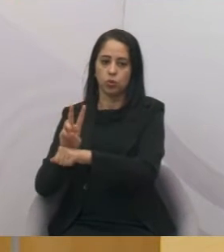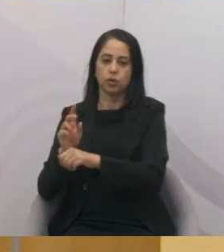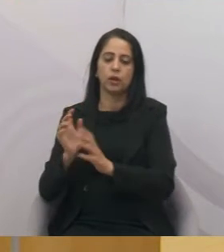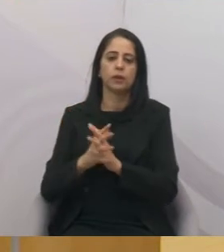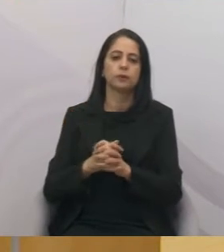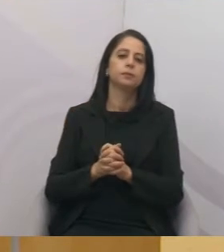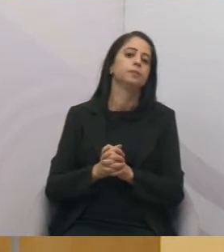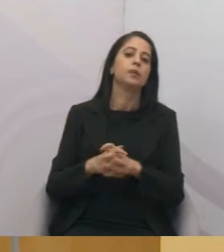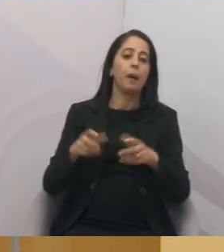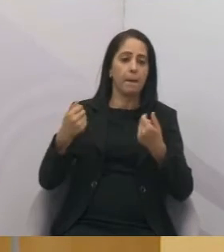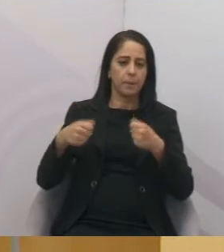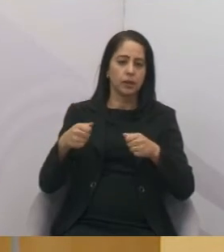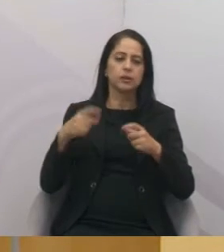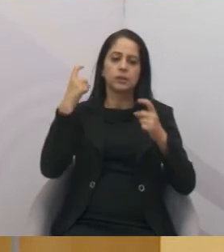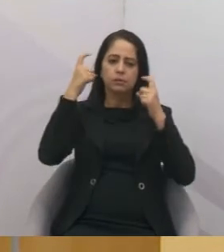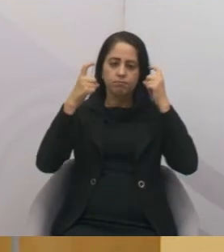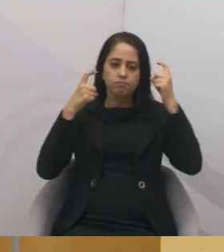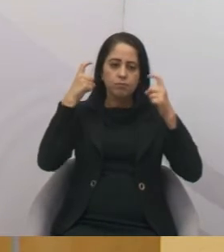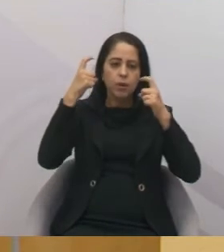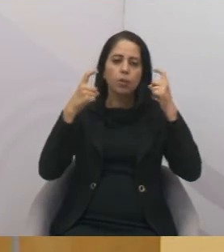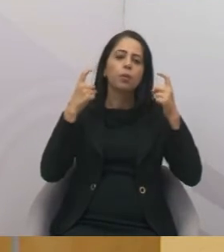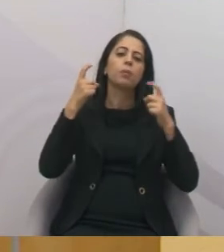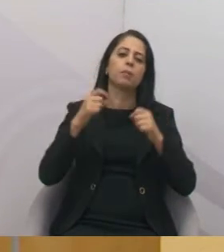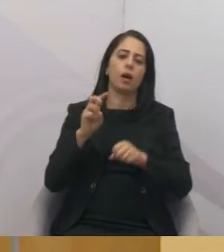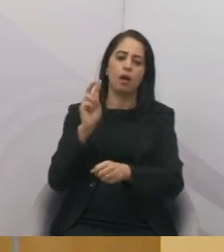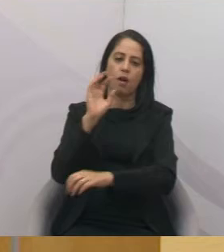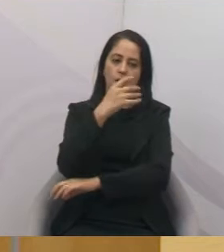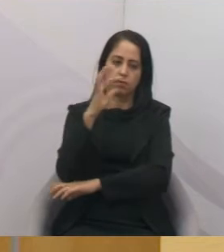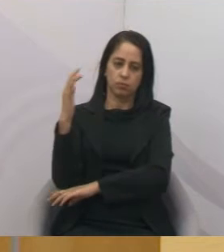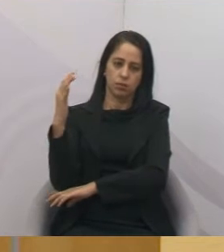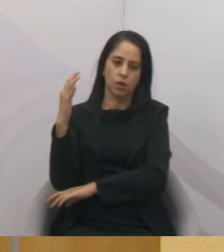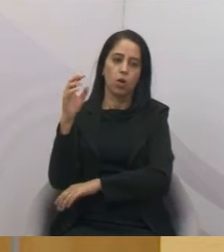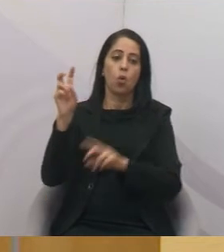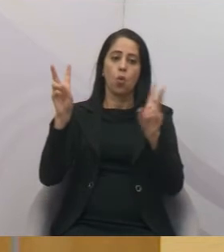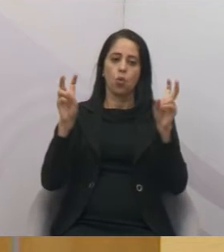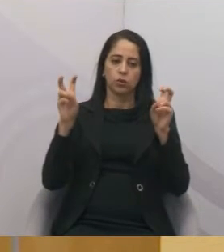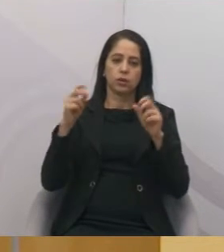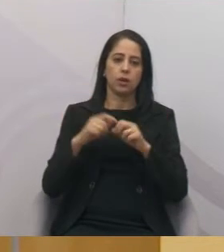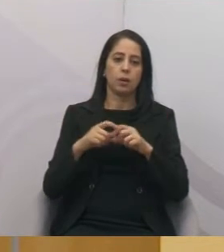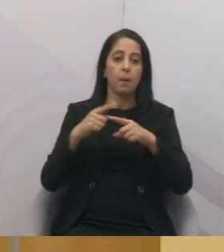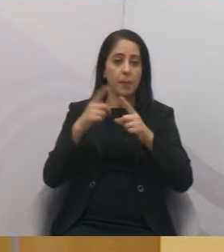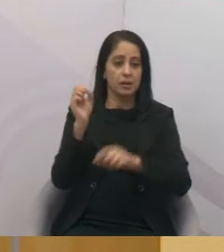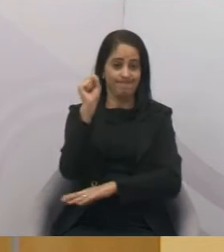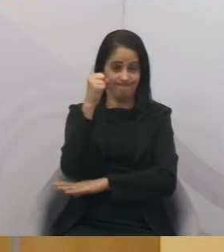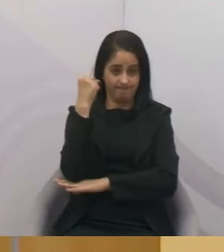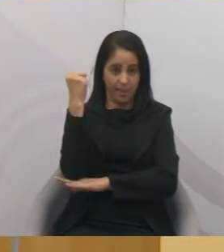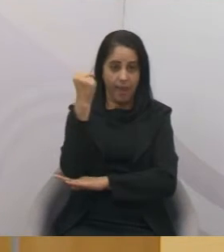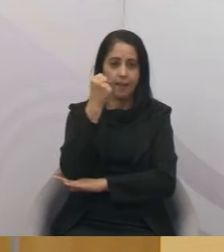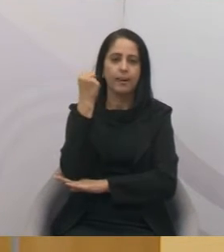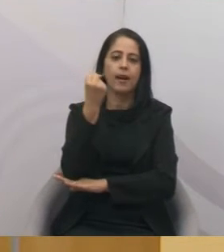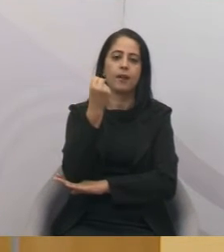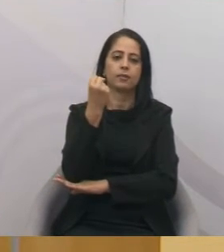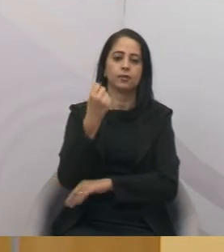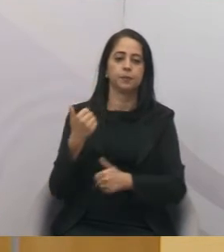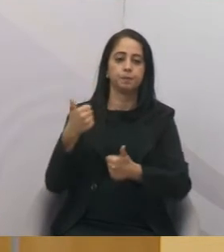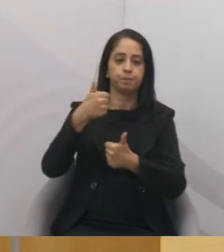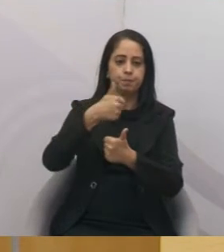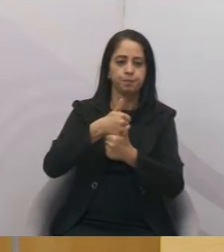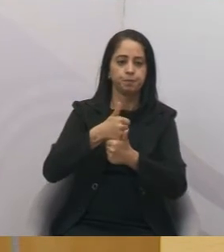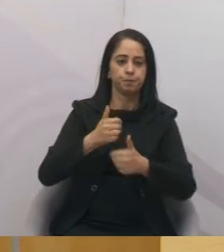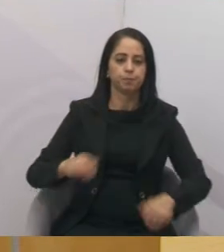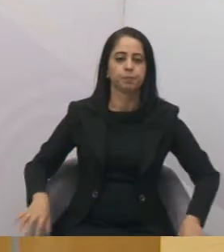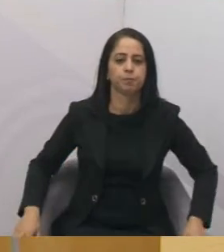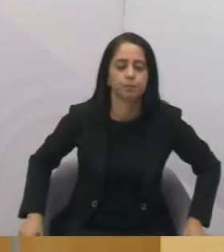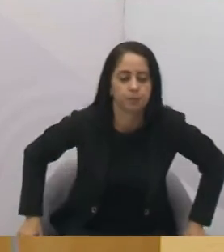né? Nós temos se preocupado pouco com relação à questão ambiental, mas é gravíssimo, né? Na medida em que os